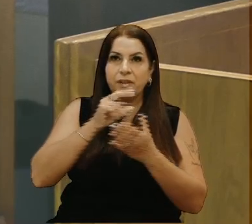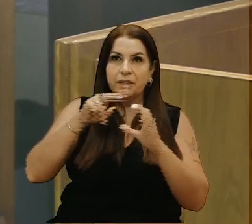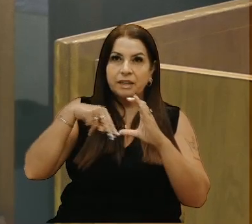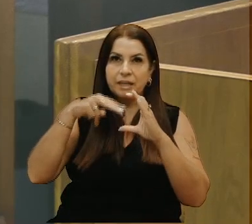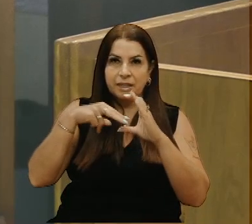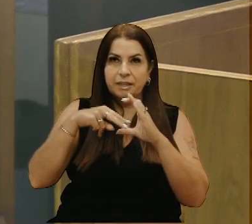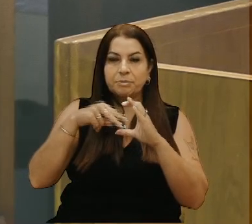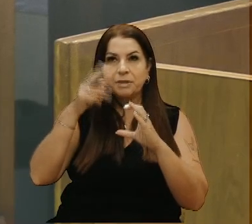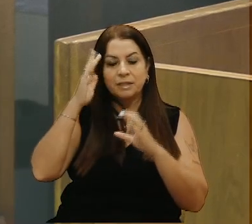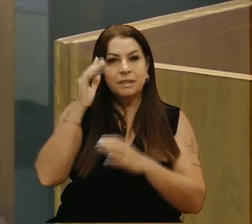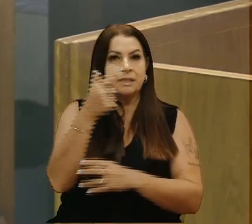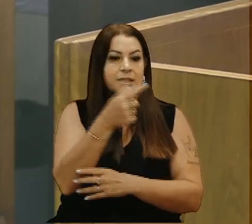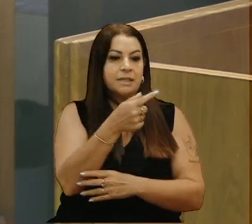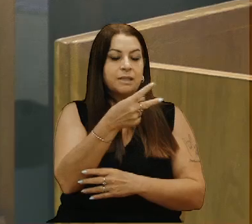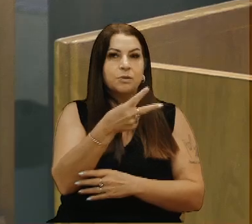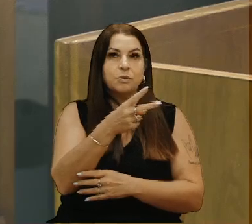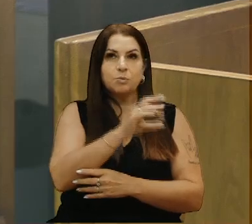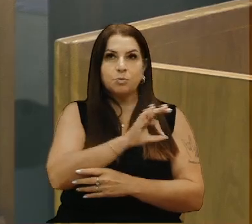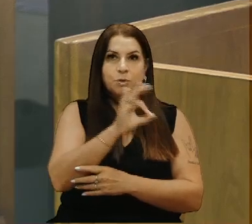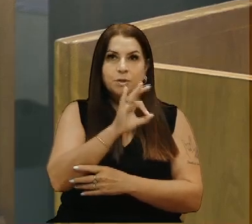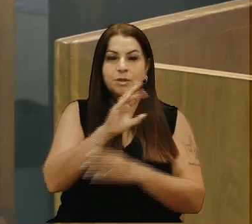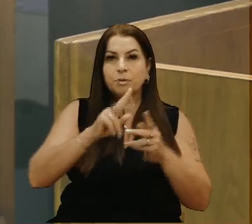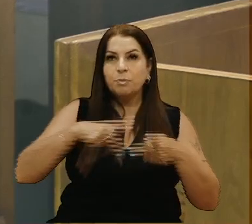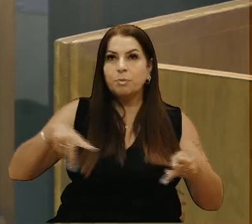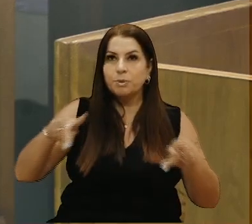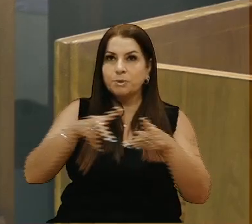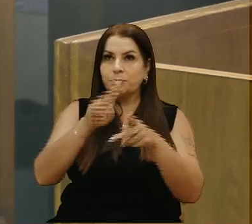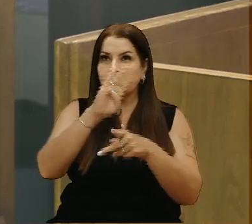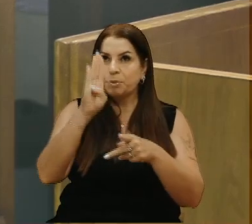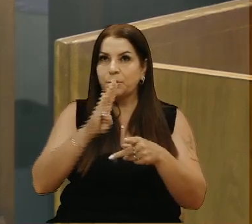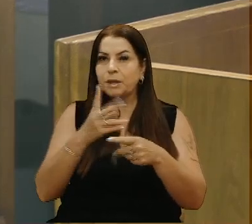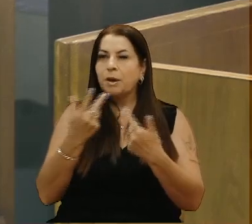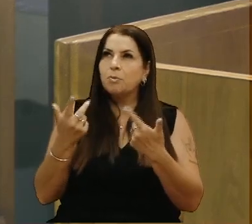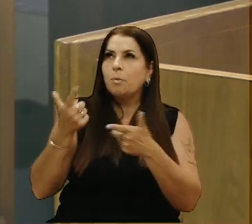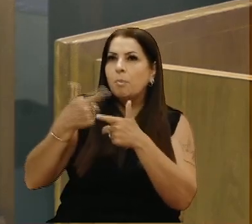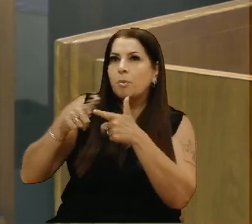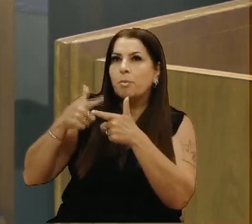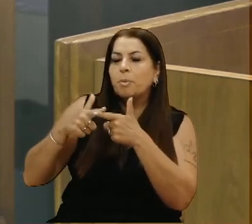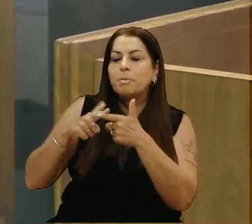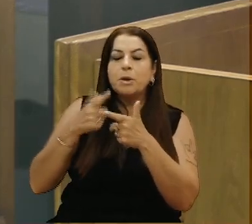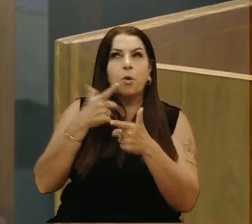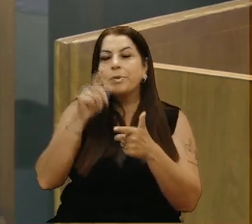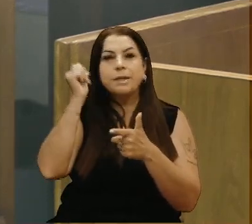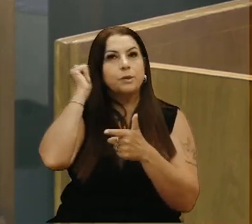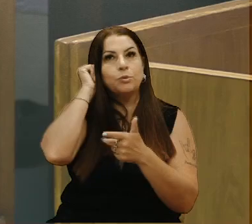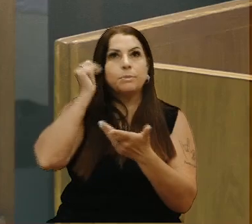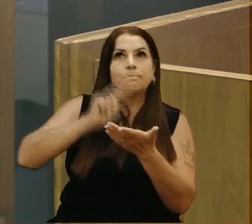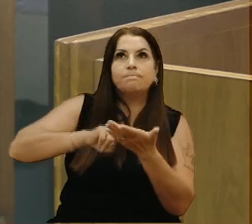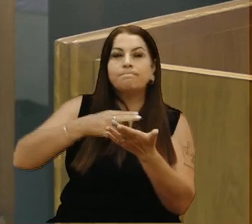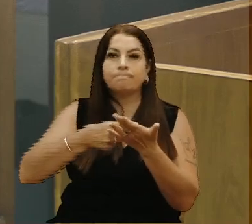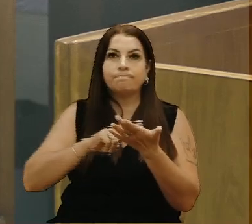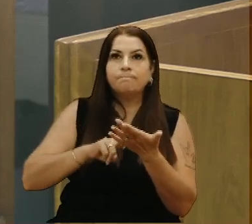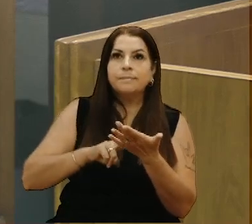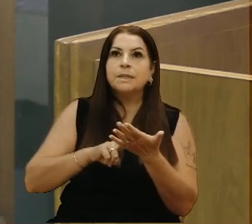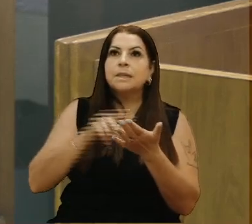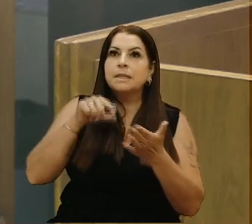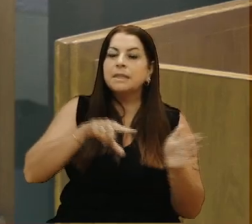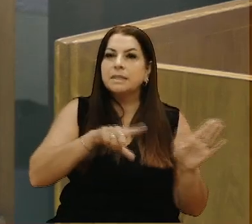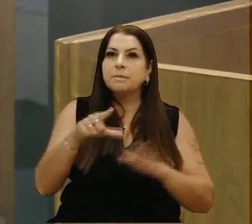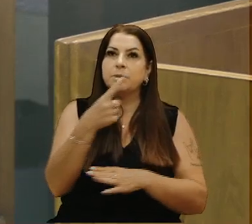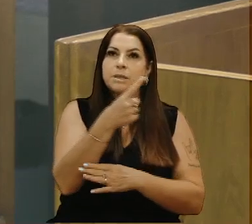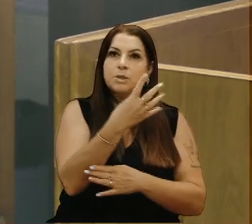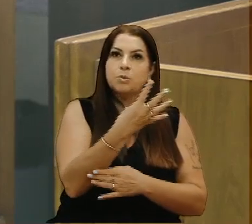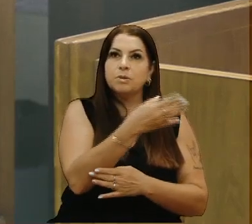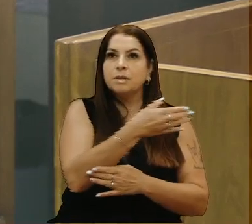gente sabe que 72% da população brasileira tem algum problema para dormir. E essa semana, de 14 a